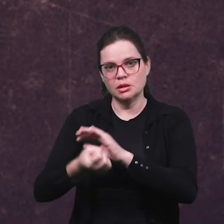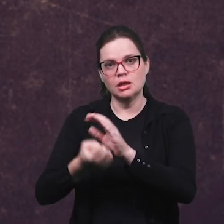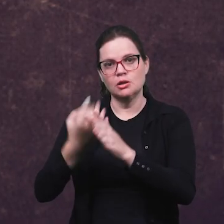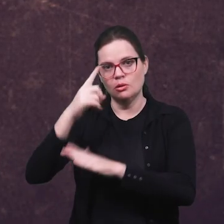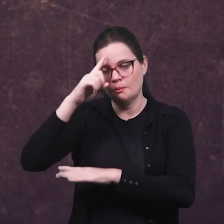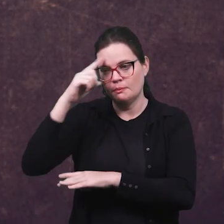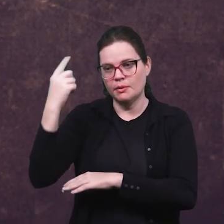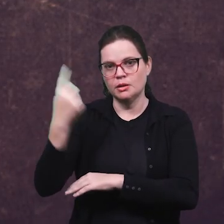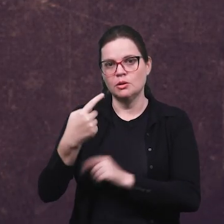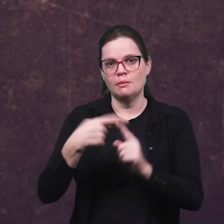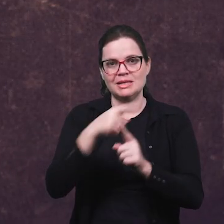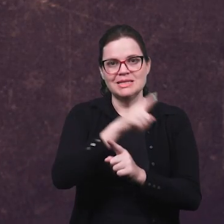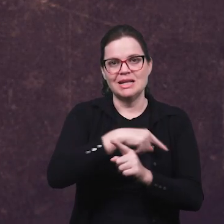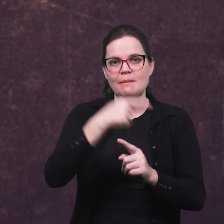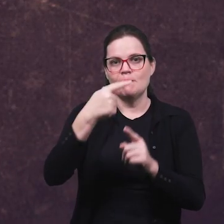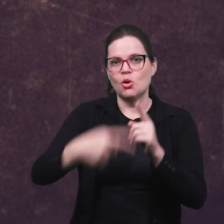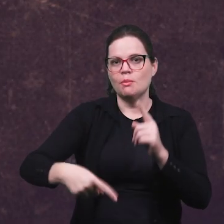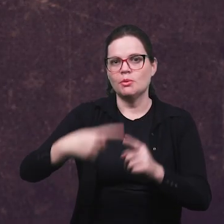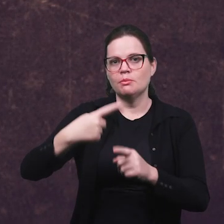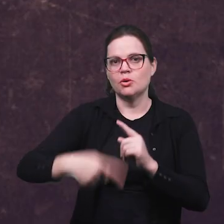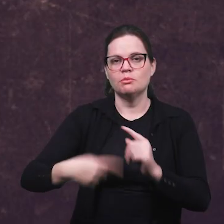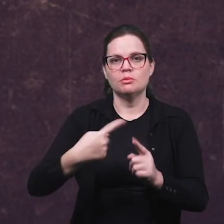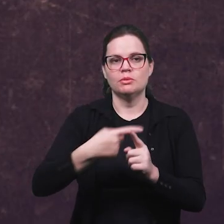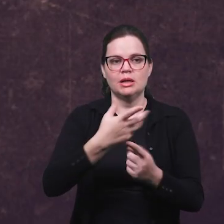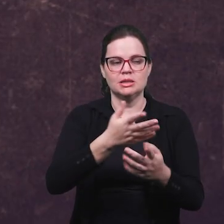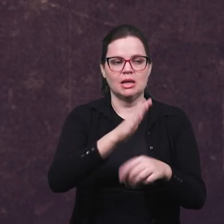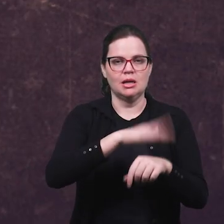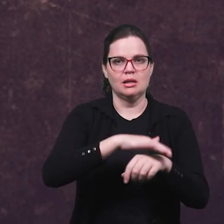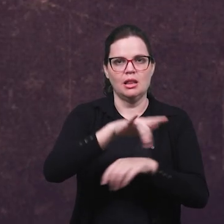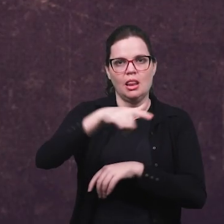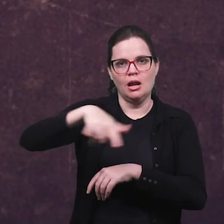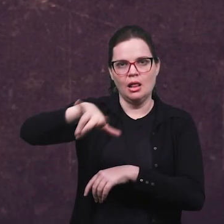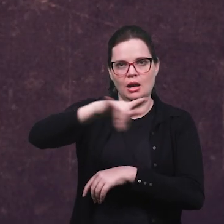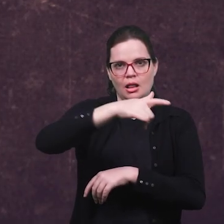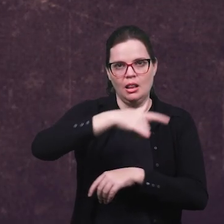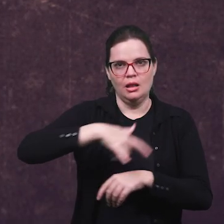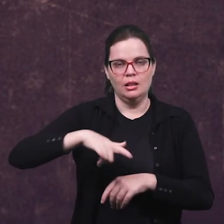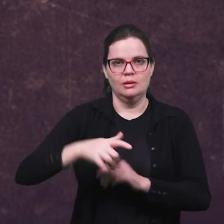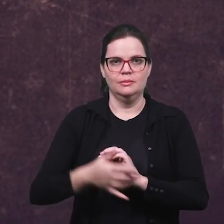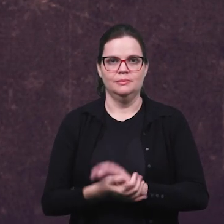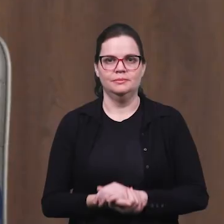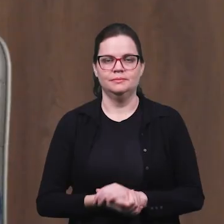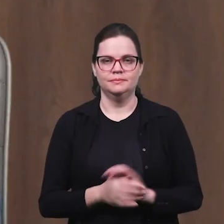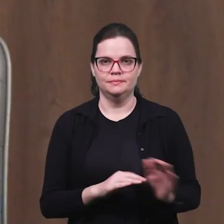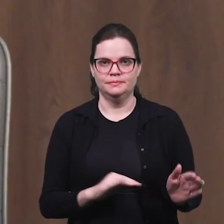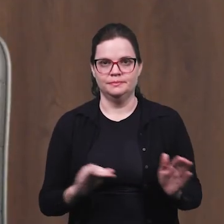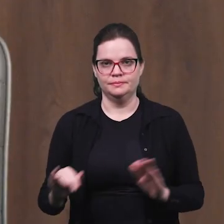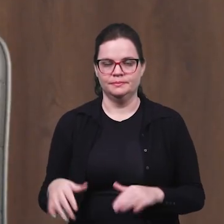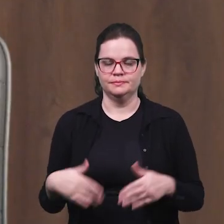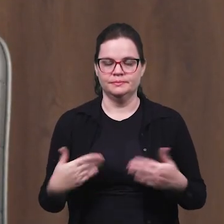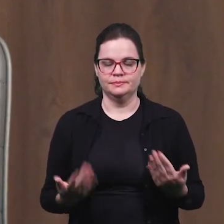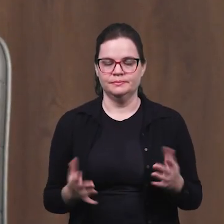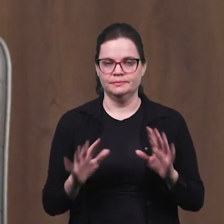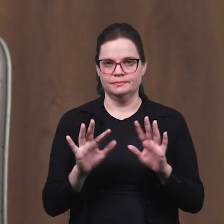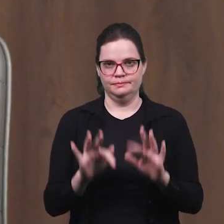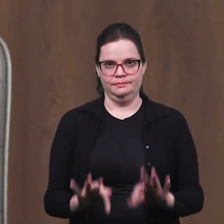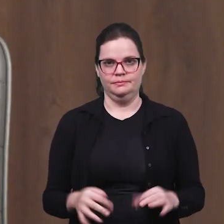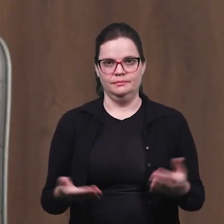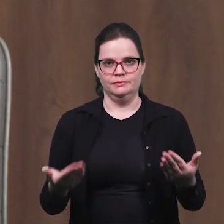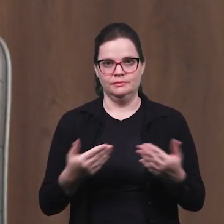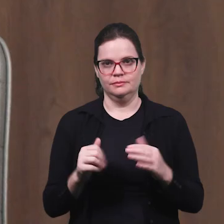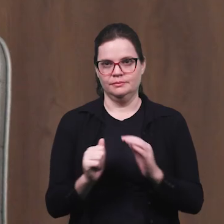verdade, a fim de usarem deles com ações de graças. Então, amém. Nós encerramos